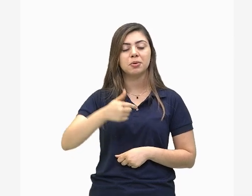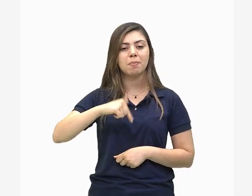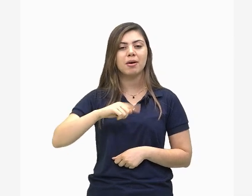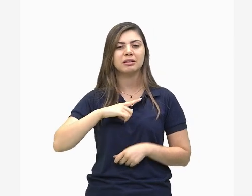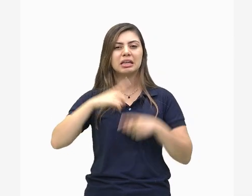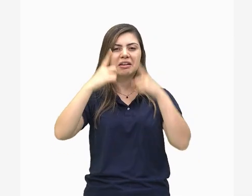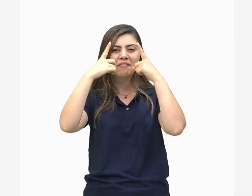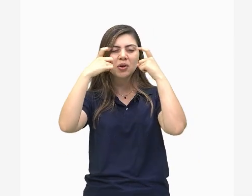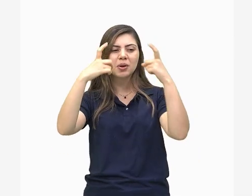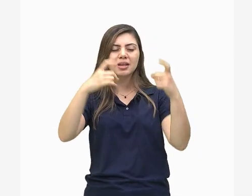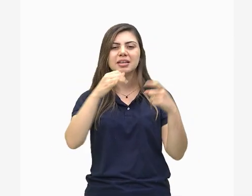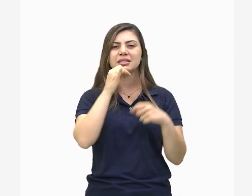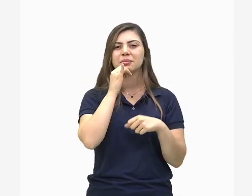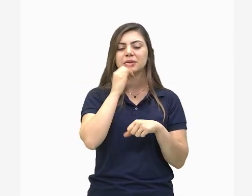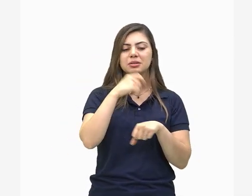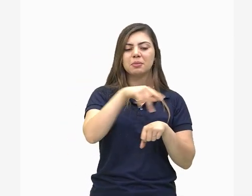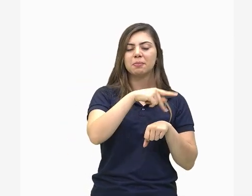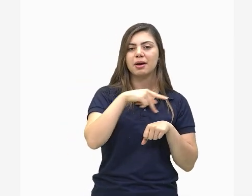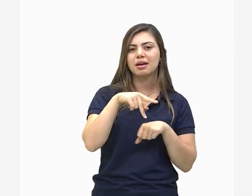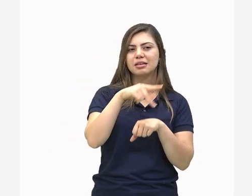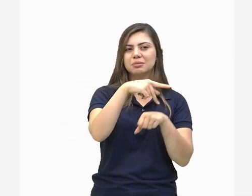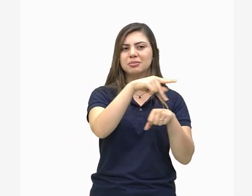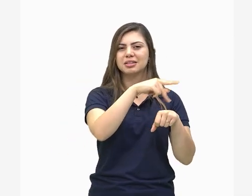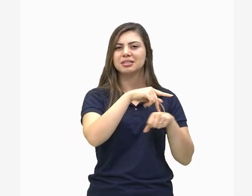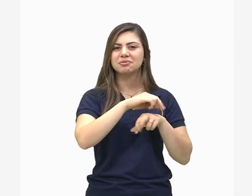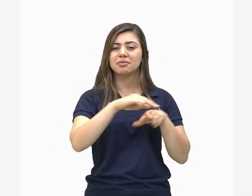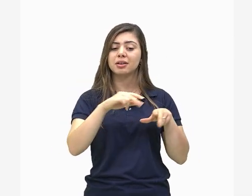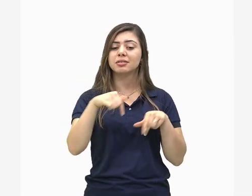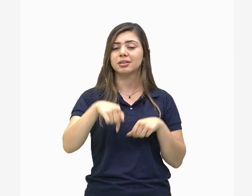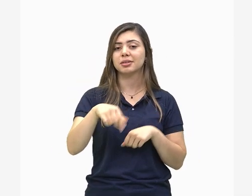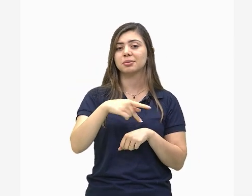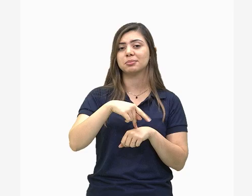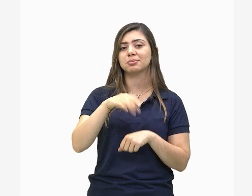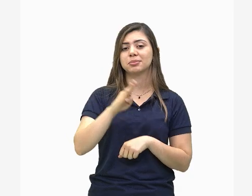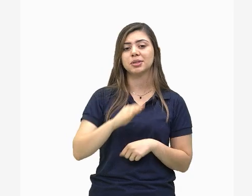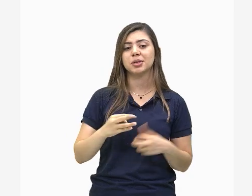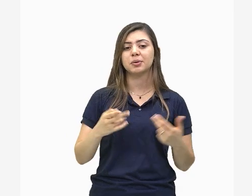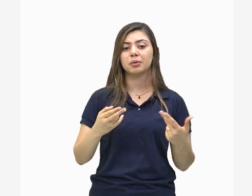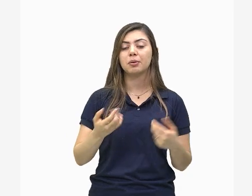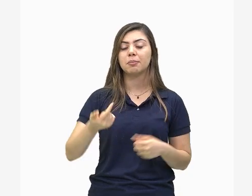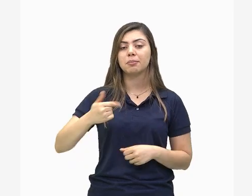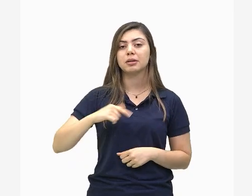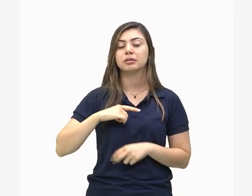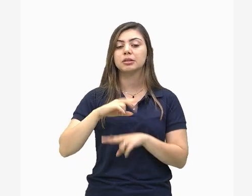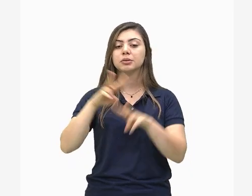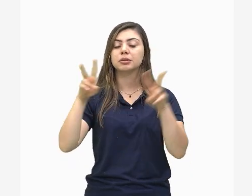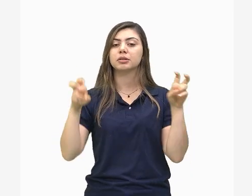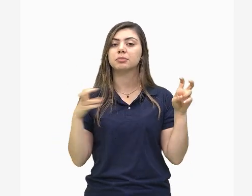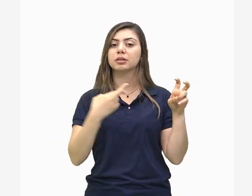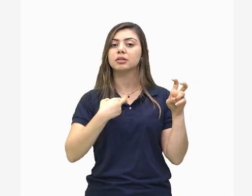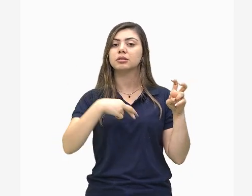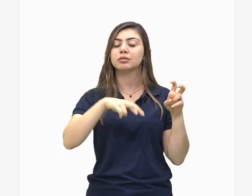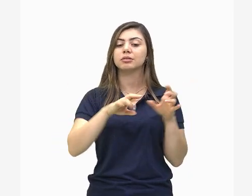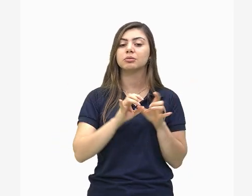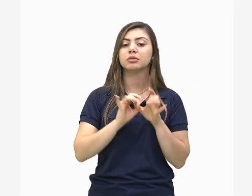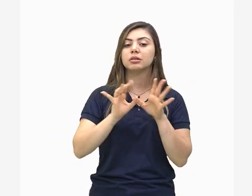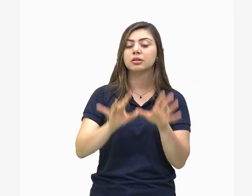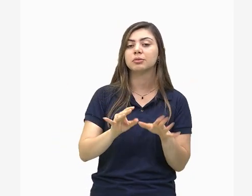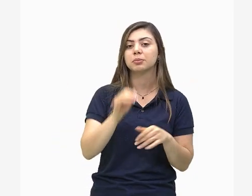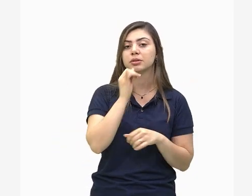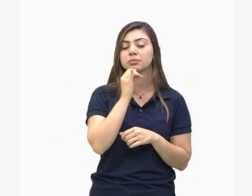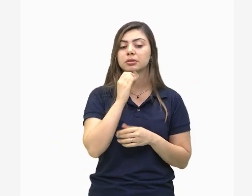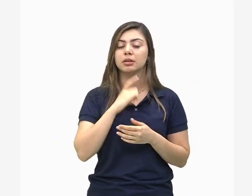acontece em países, tanto no Brasil quanto em outros países. A temática da liberdade religiosa, como existem